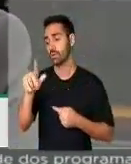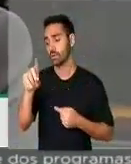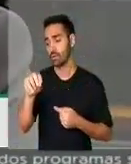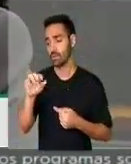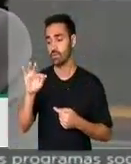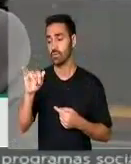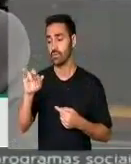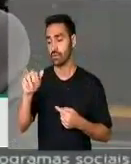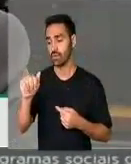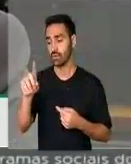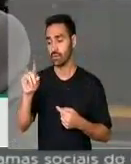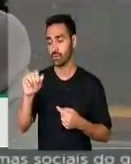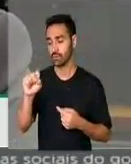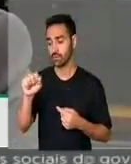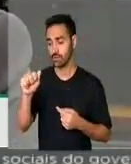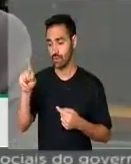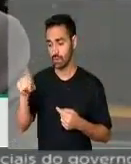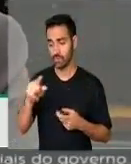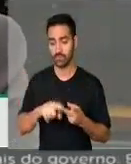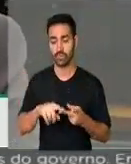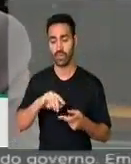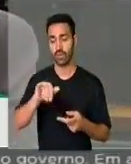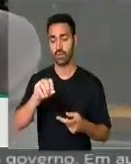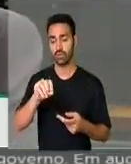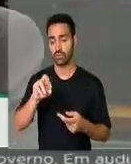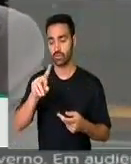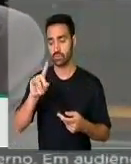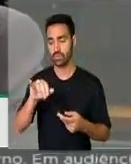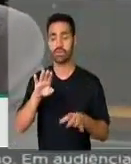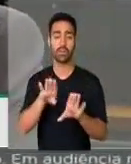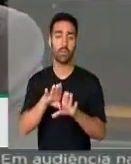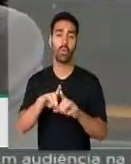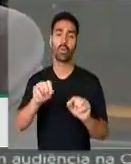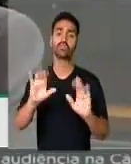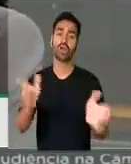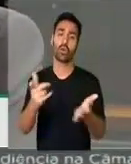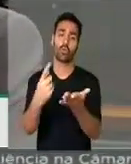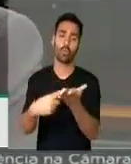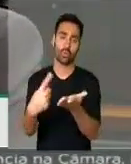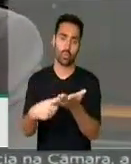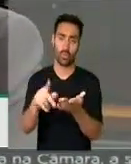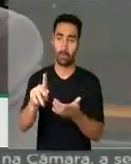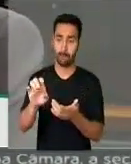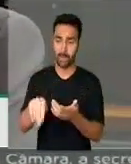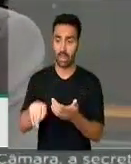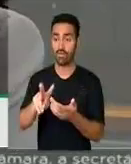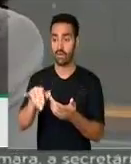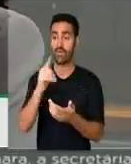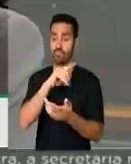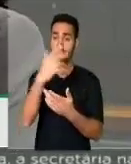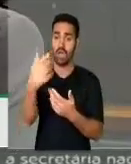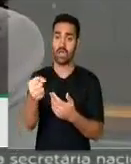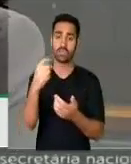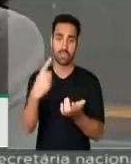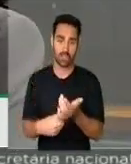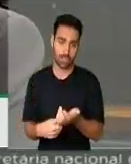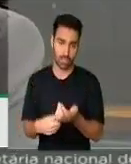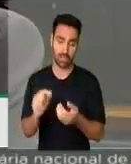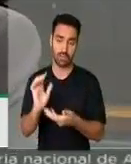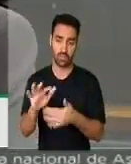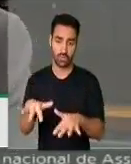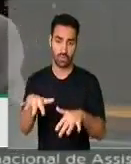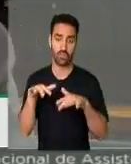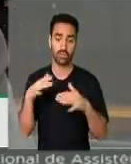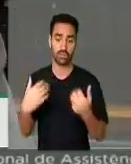Sá, Jordi, e aquilo que foi acertado por Vossa Excelência, presidente. O PEM acompanhará em